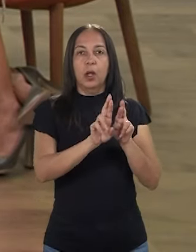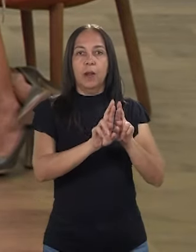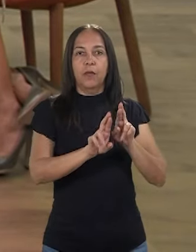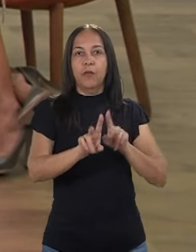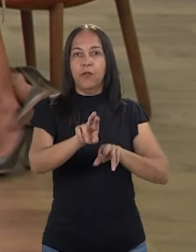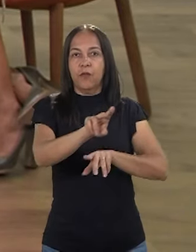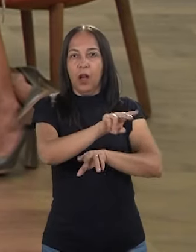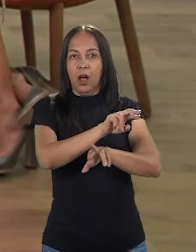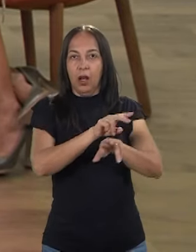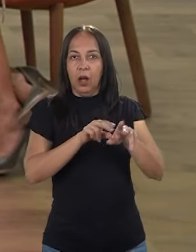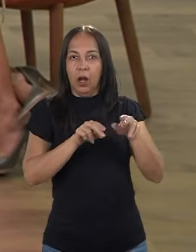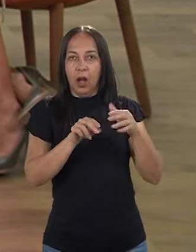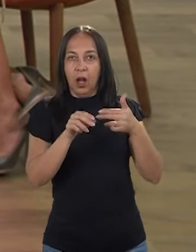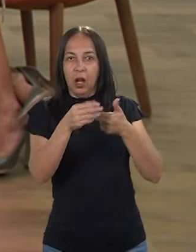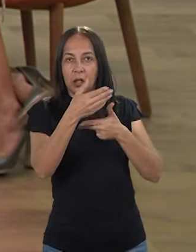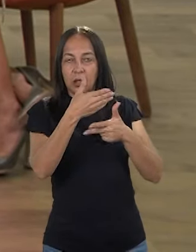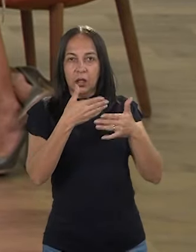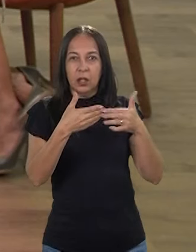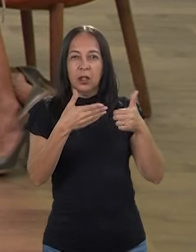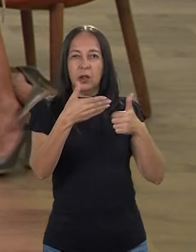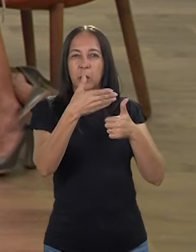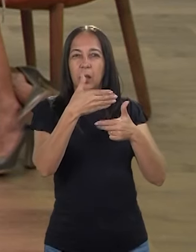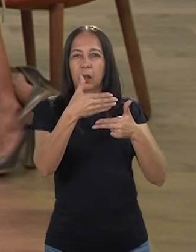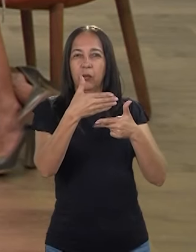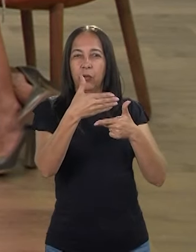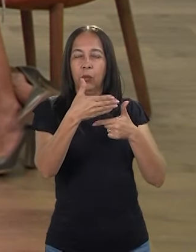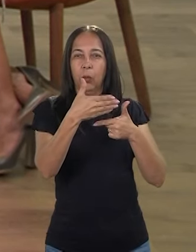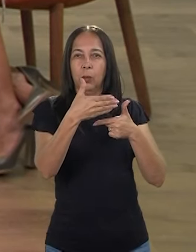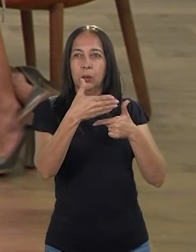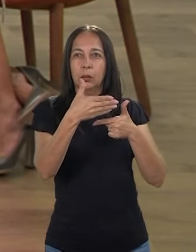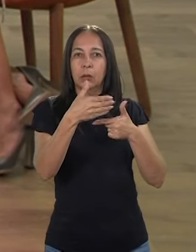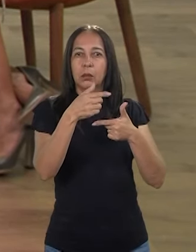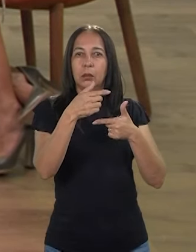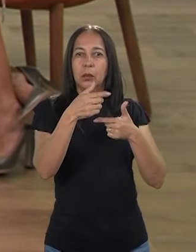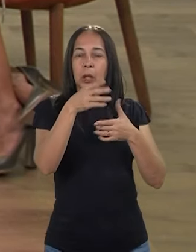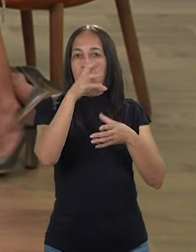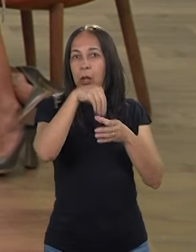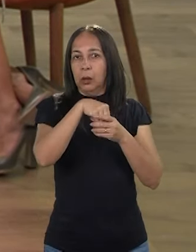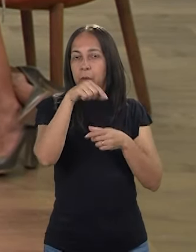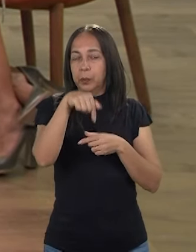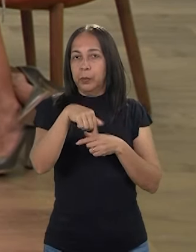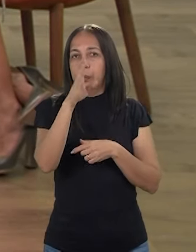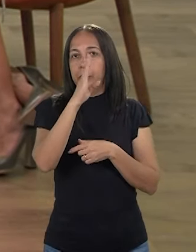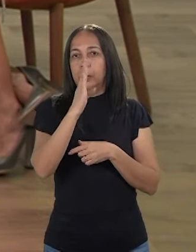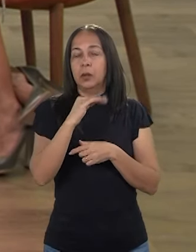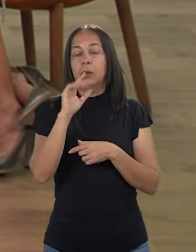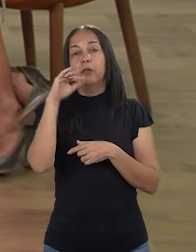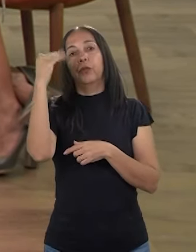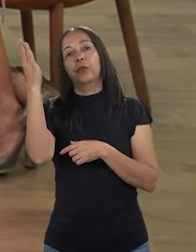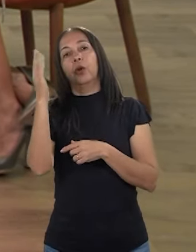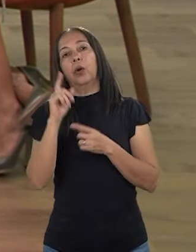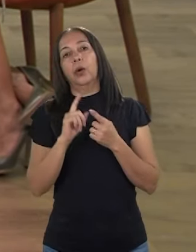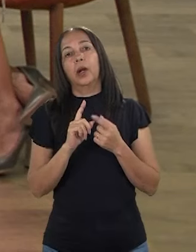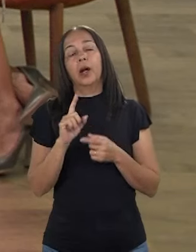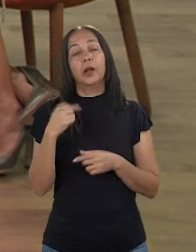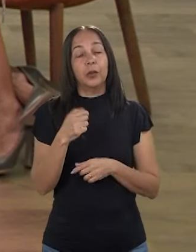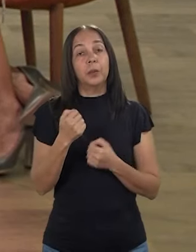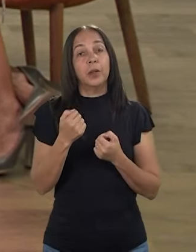plataformas por diversas empresas que tem atuação aqui no Brasil e fora e que sim violam direitos que são constitucionalmente